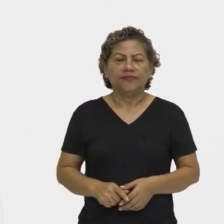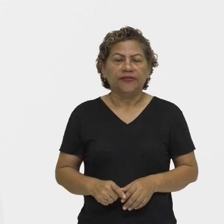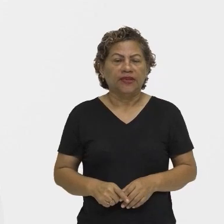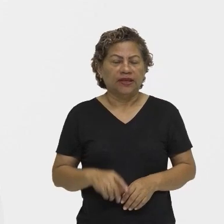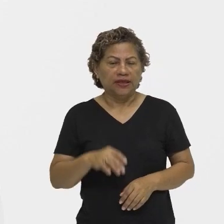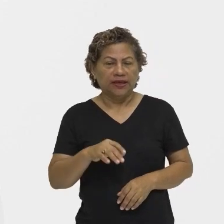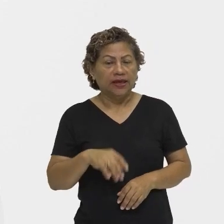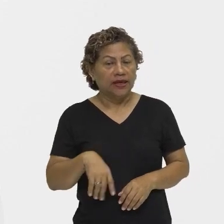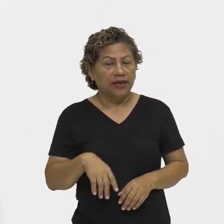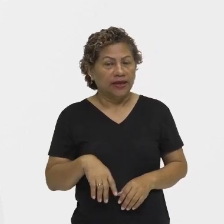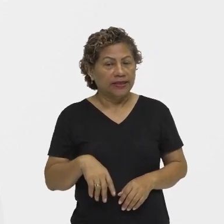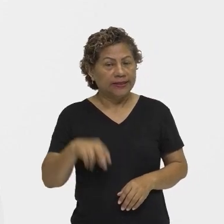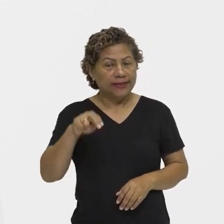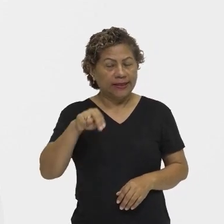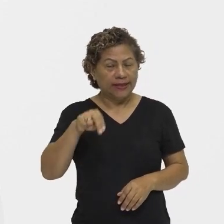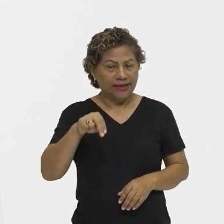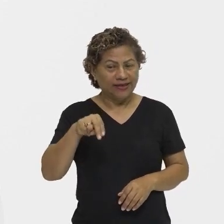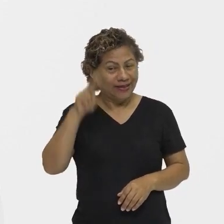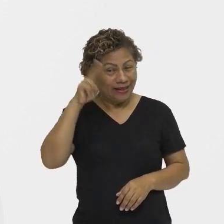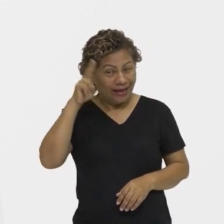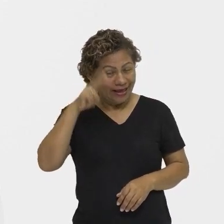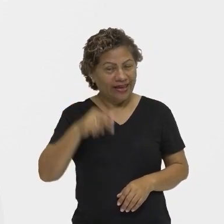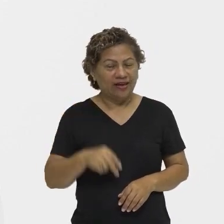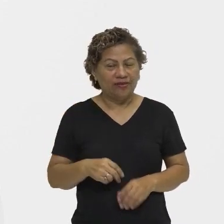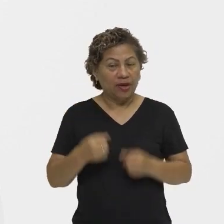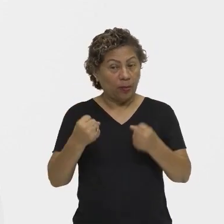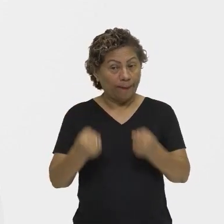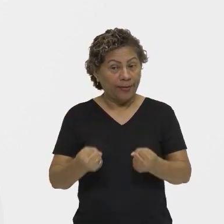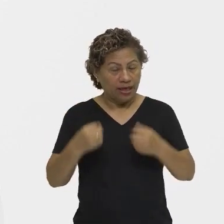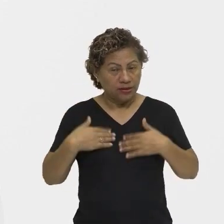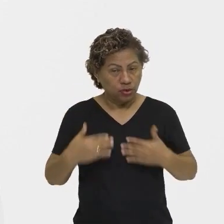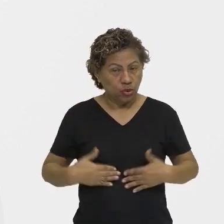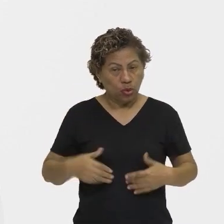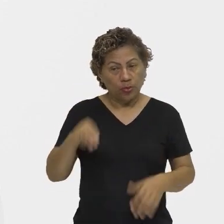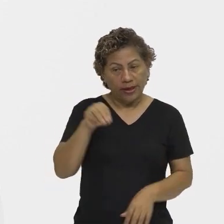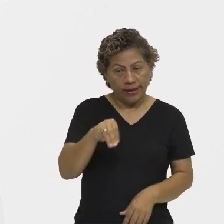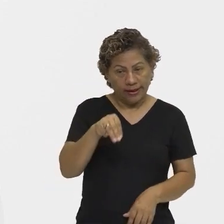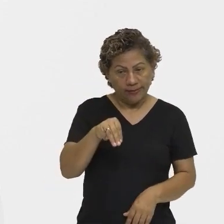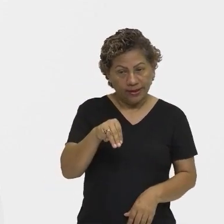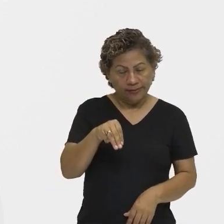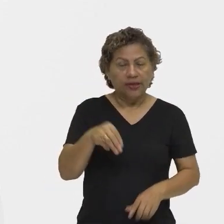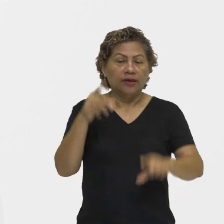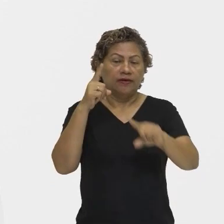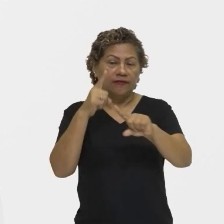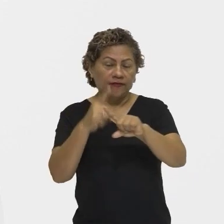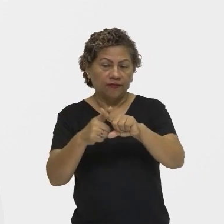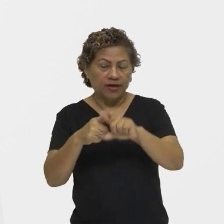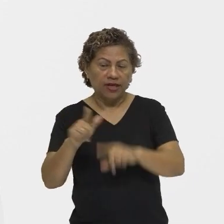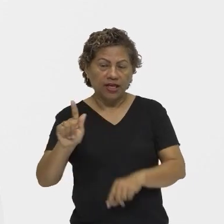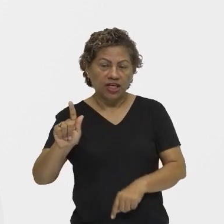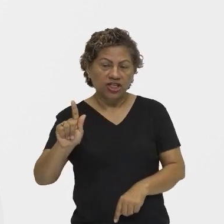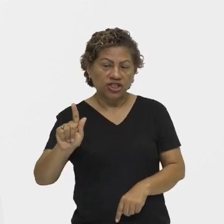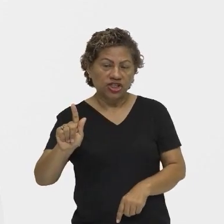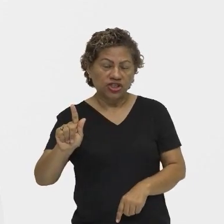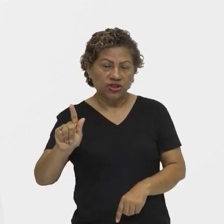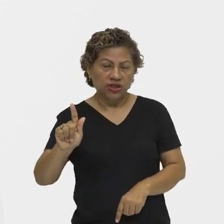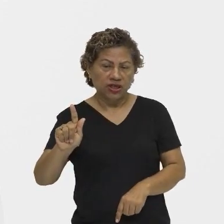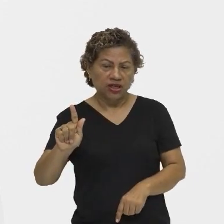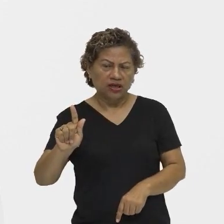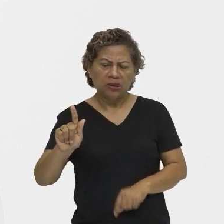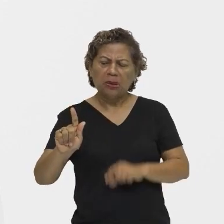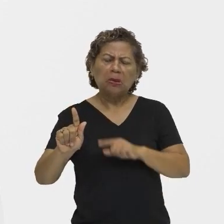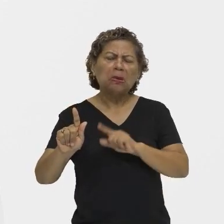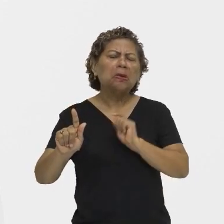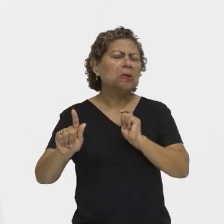esse M aí é a massa do corpo. O G, pessoal, o G, ele é uma constante que é chamada